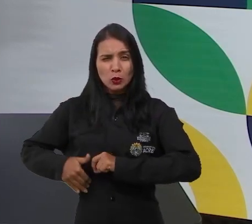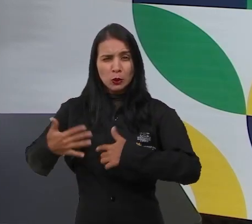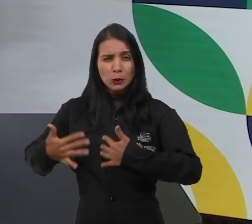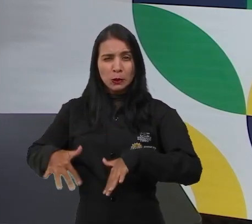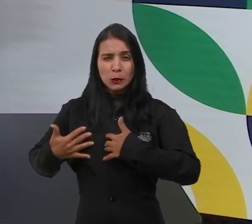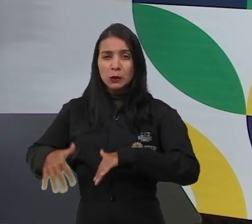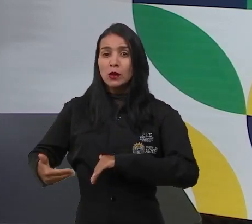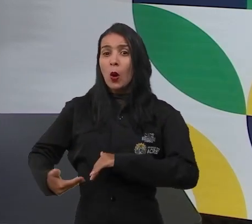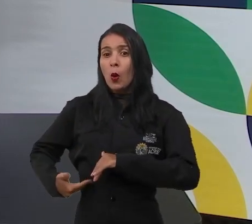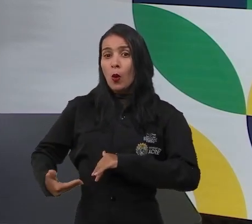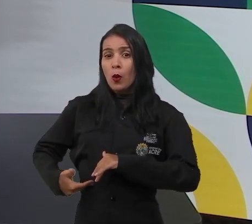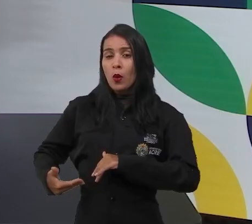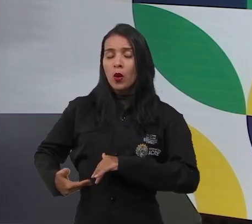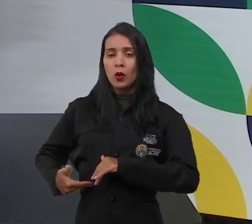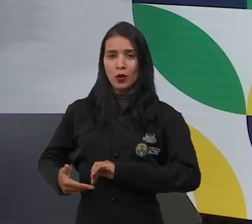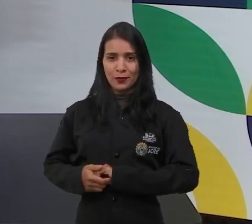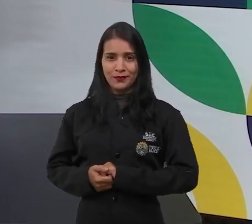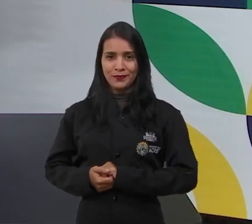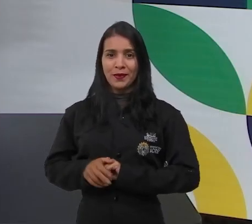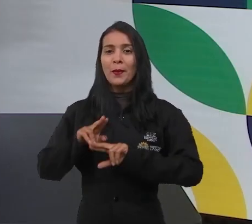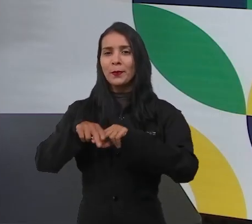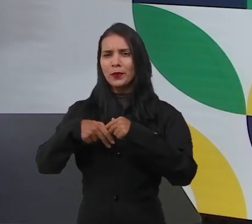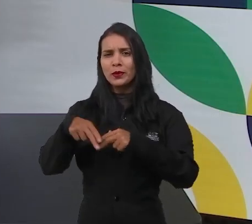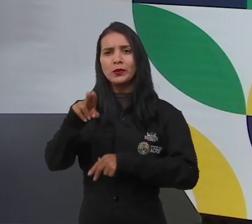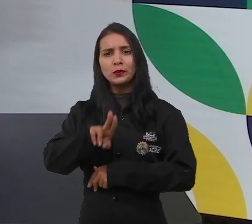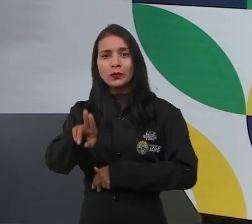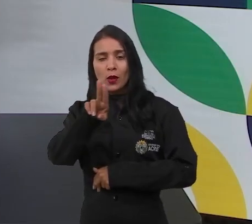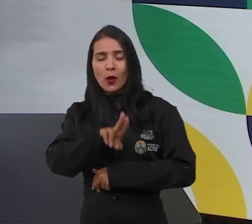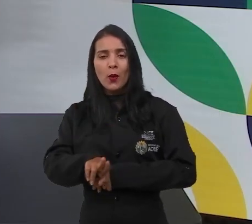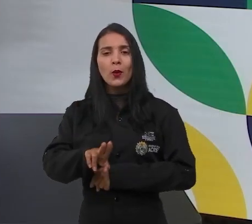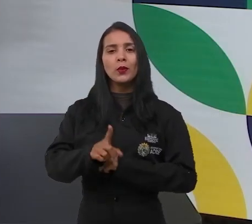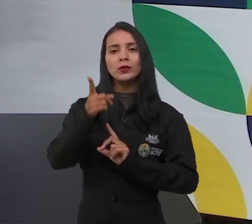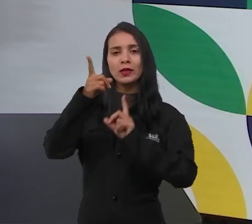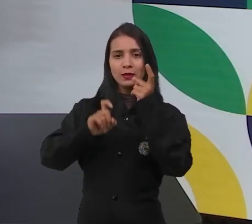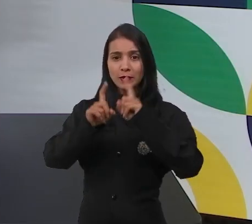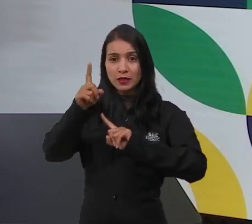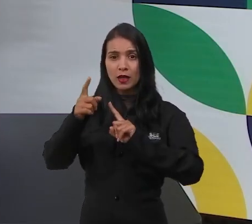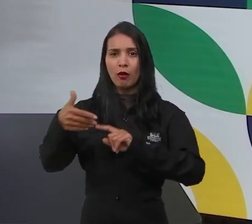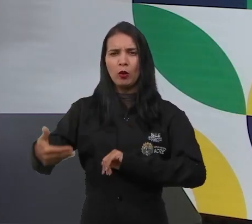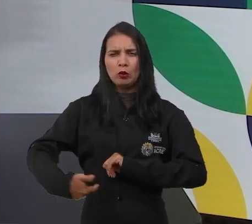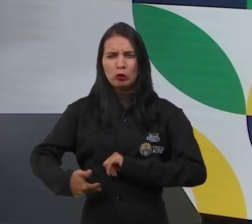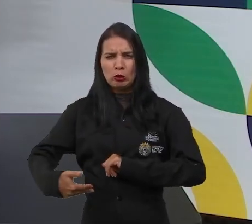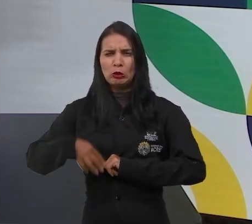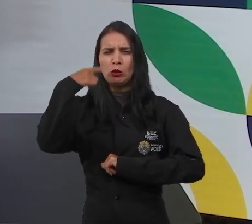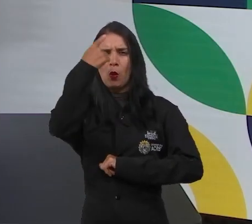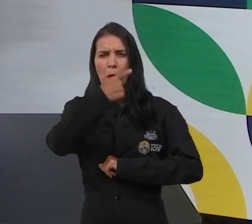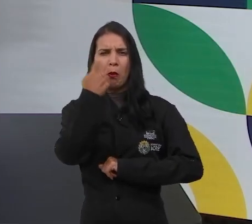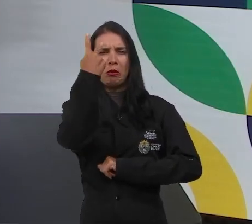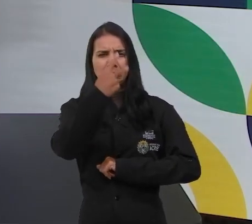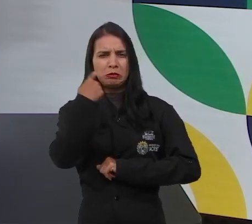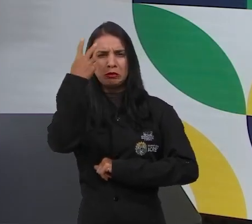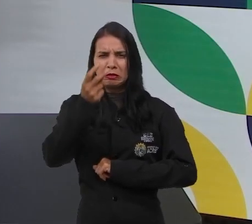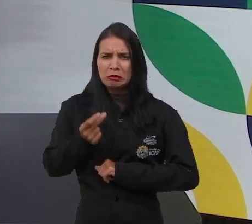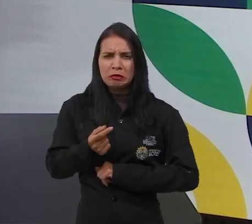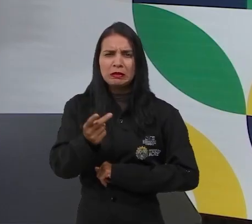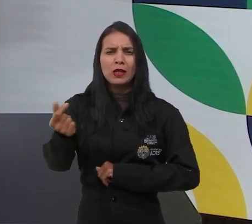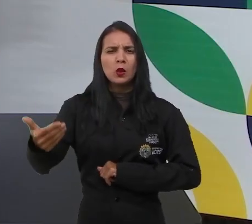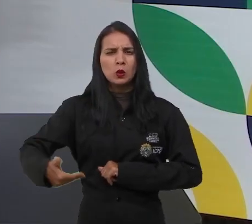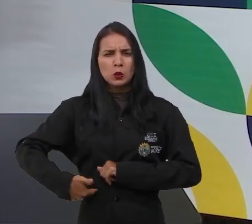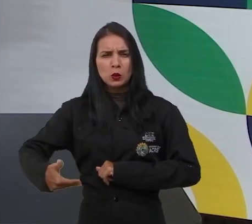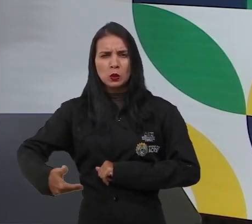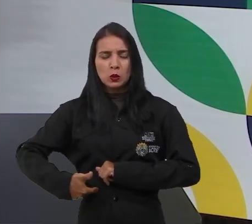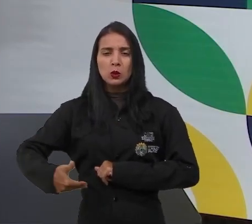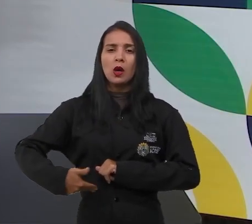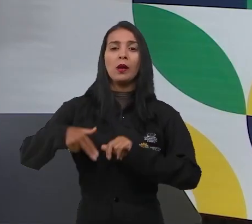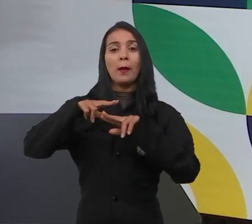exacerbada, está com muita fome. Faz várias horas, vários dias que não come, então está com muita vontade de comer. Então a expressão, me comeria